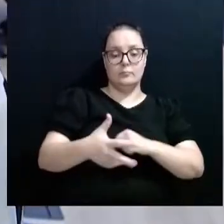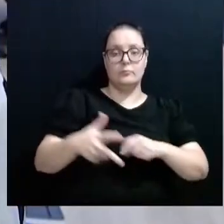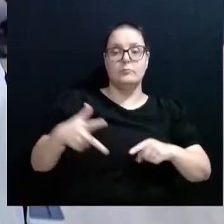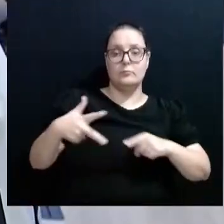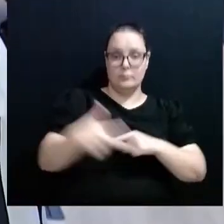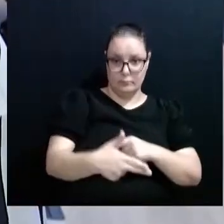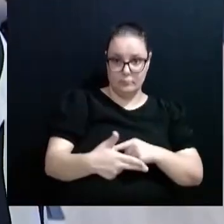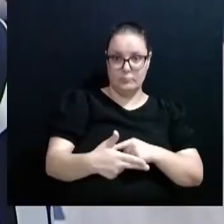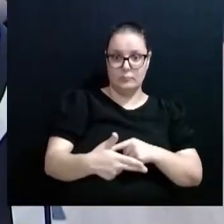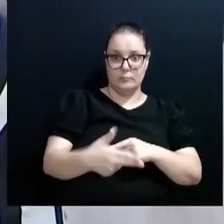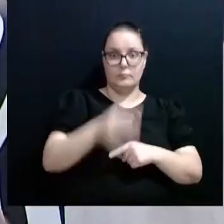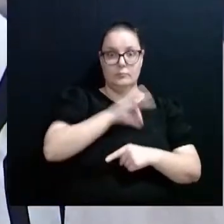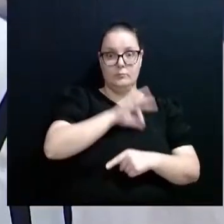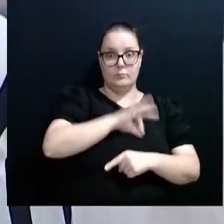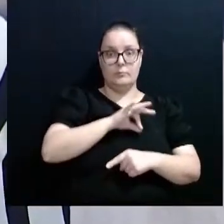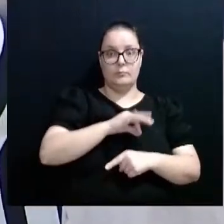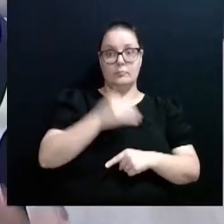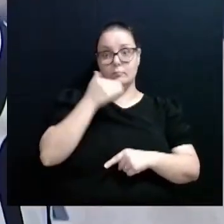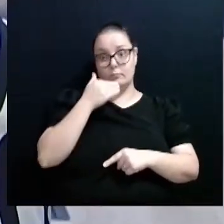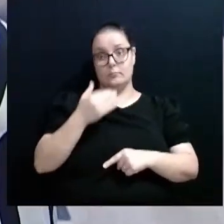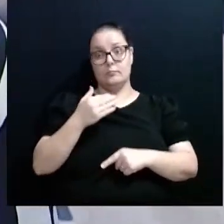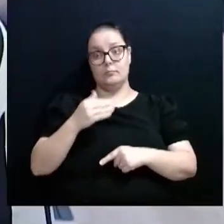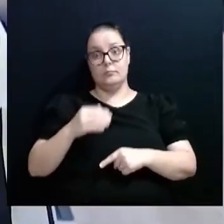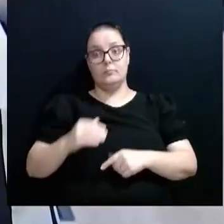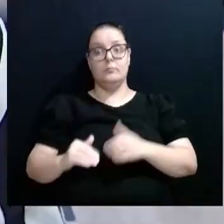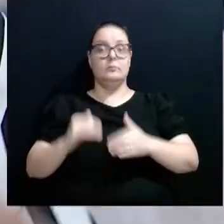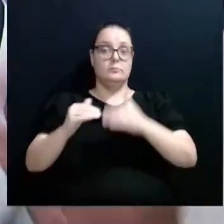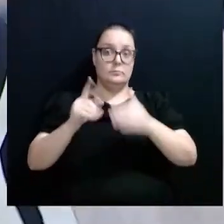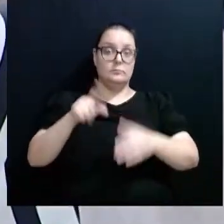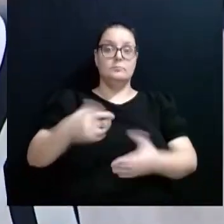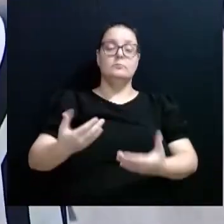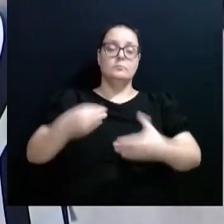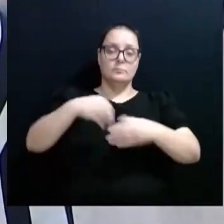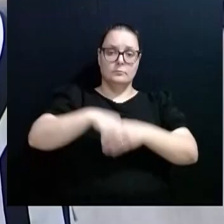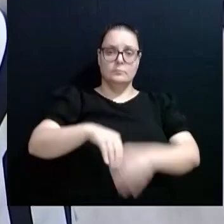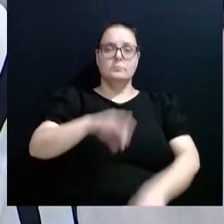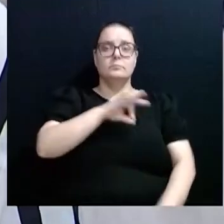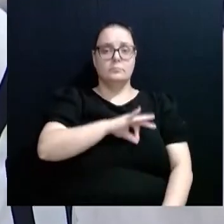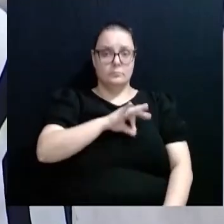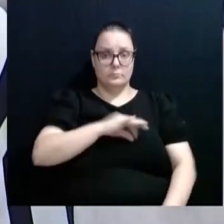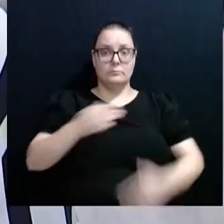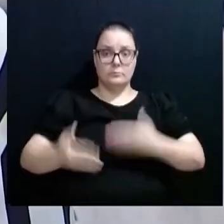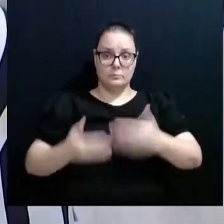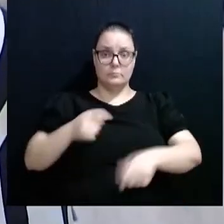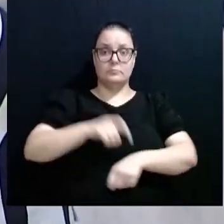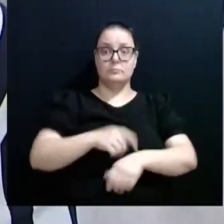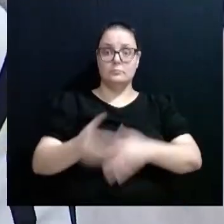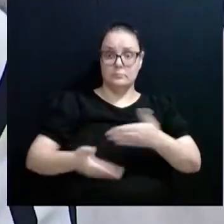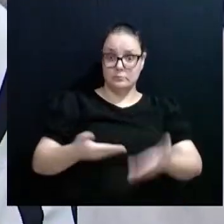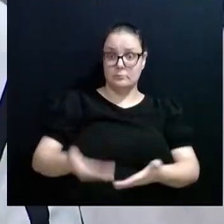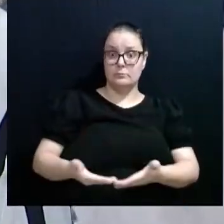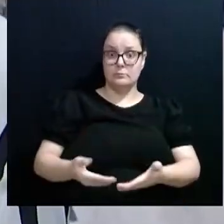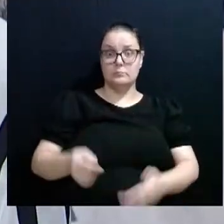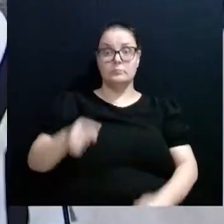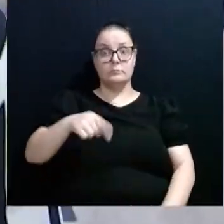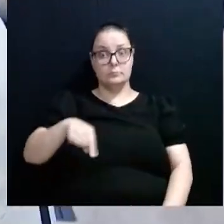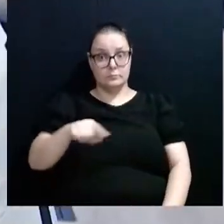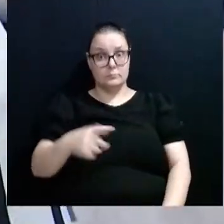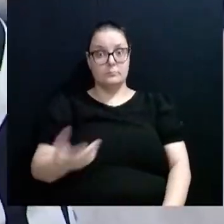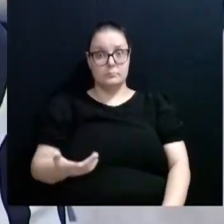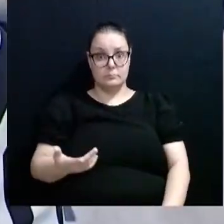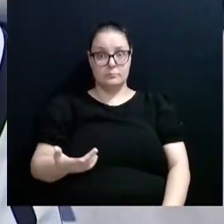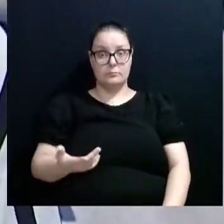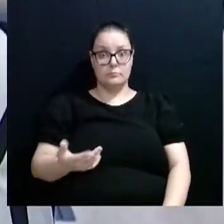essa evolução, que é uma incorporação do salário dos servidores pelo tempo de serviço, os entes